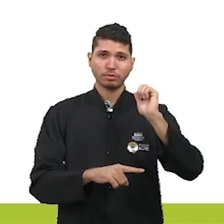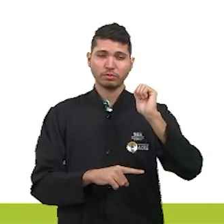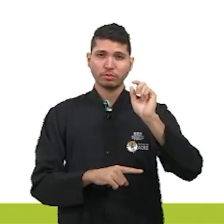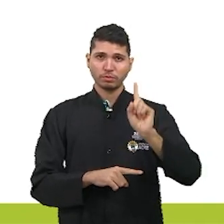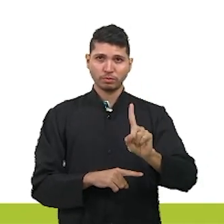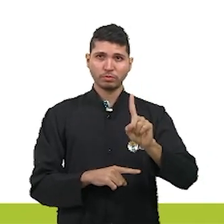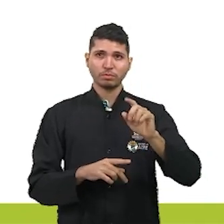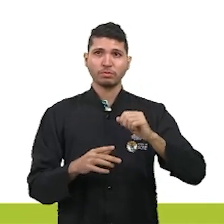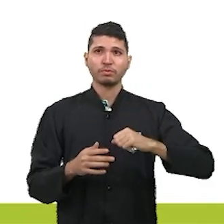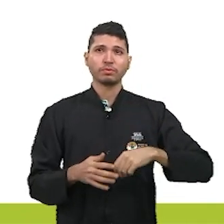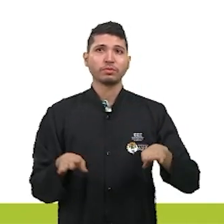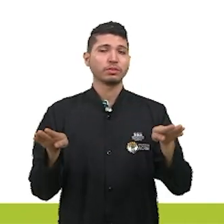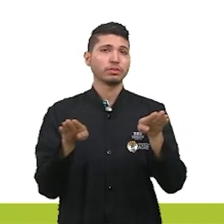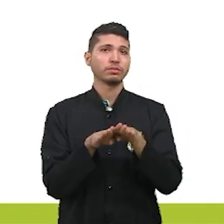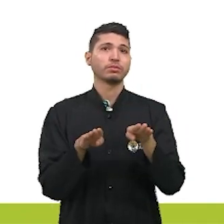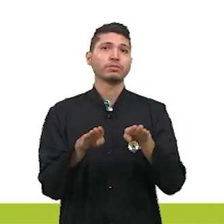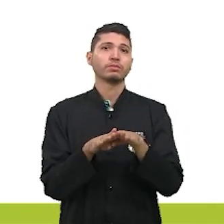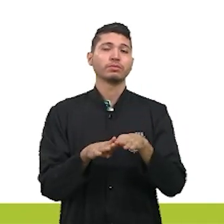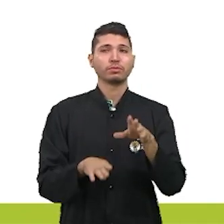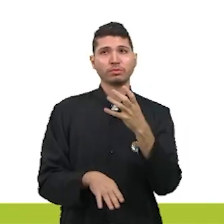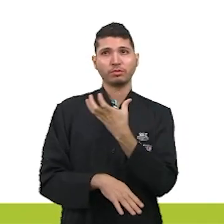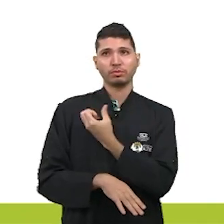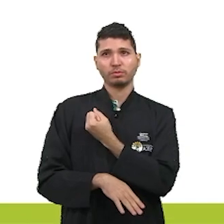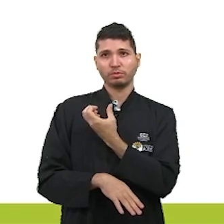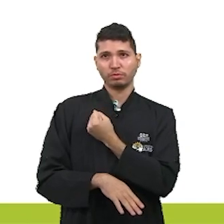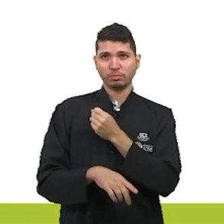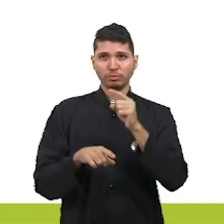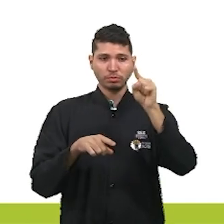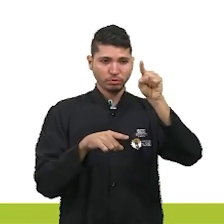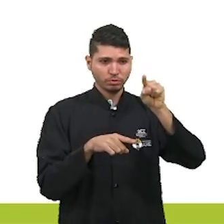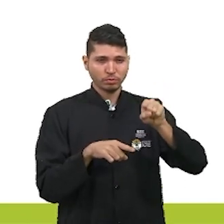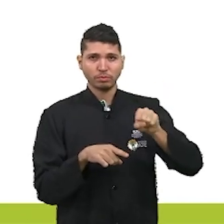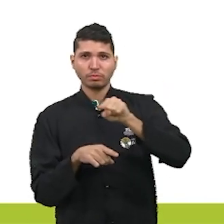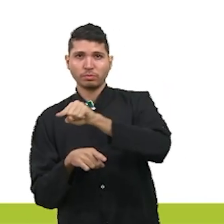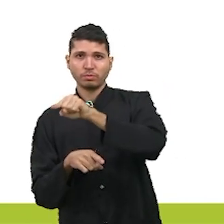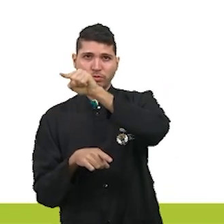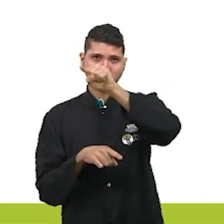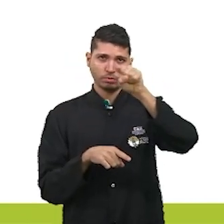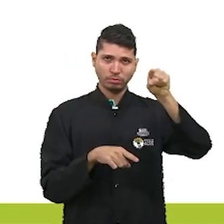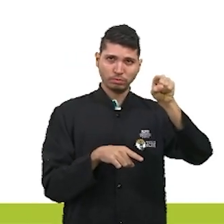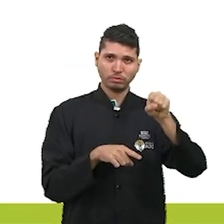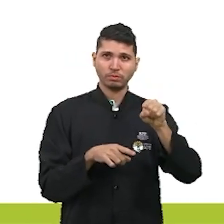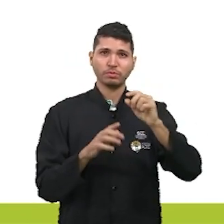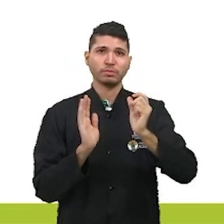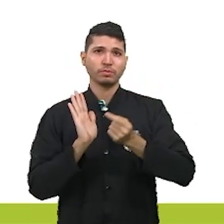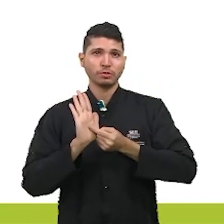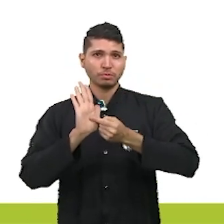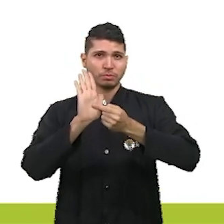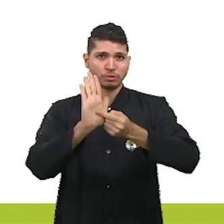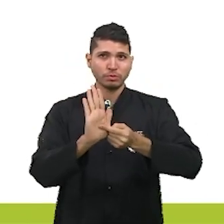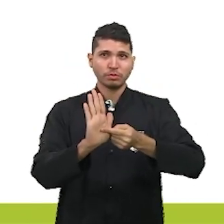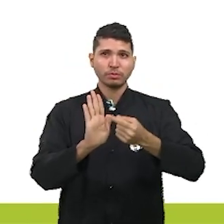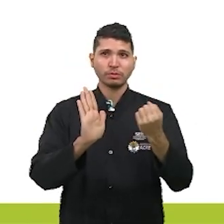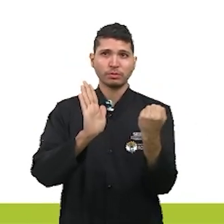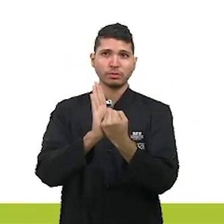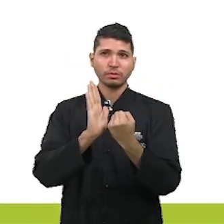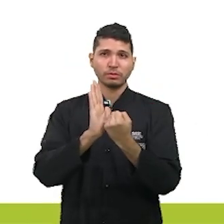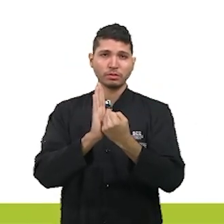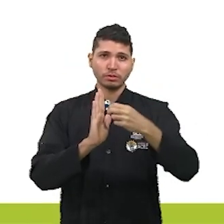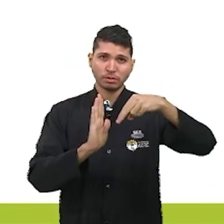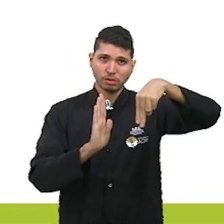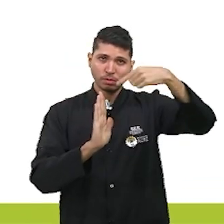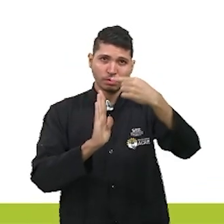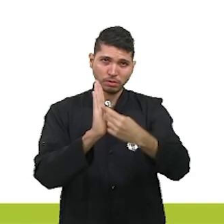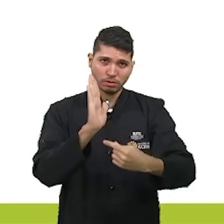Além disso, esse número aqui, ele vai ser representado por esse símbolo, N